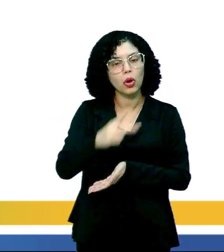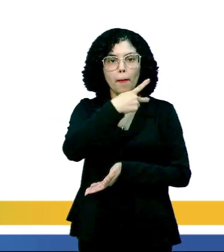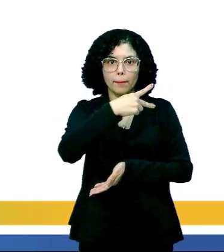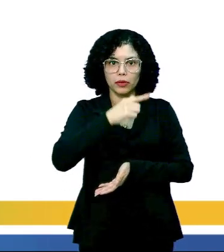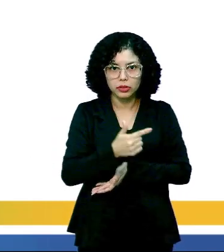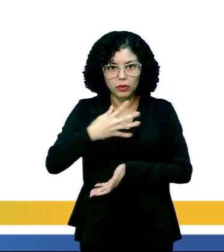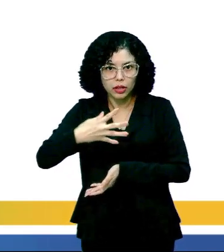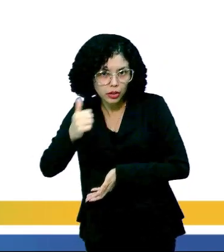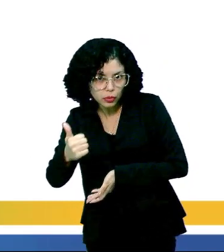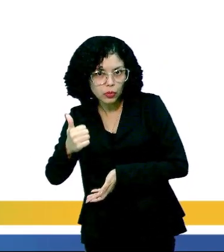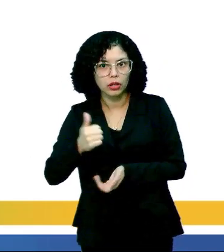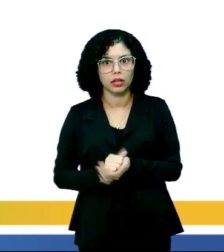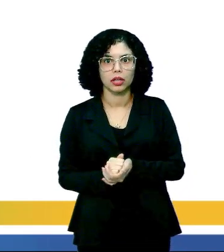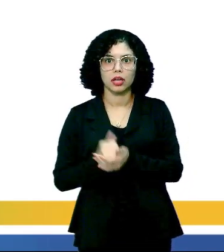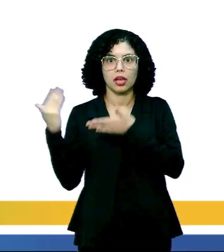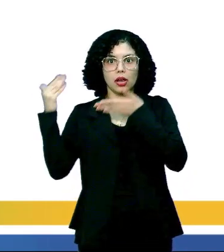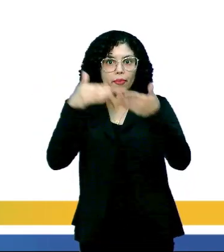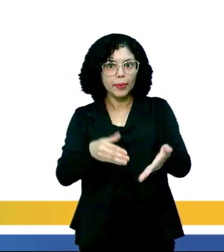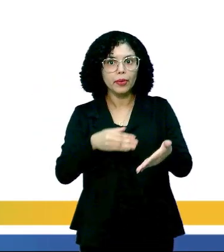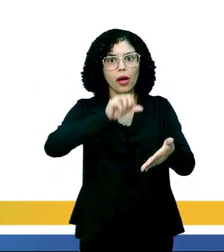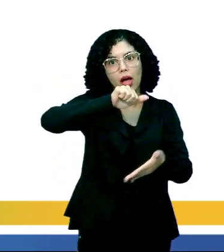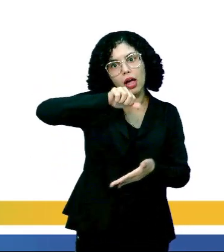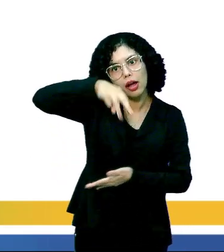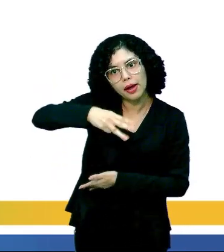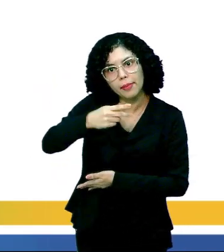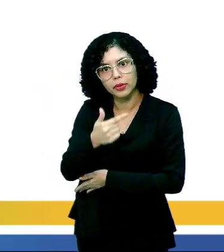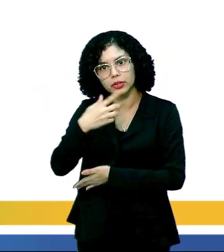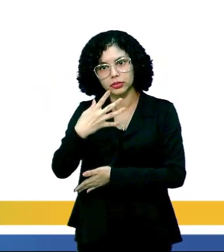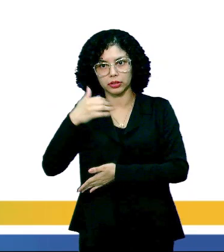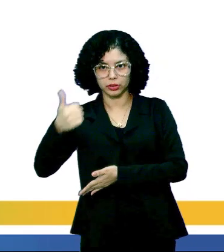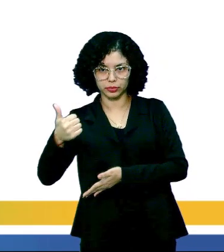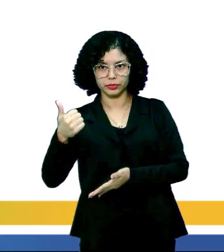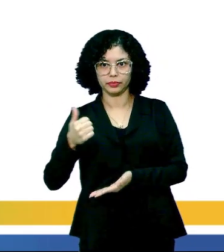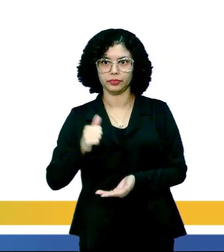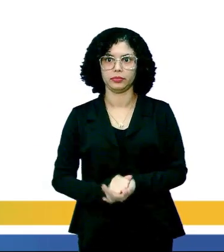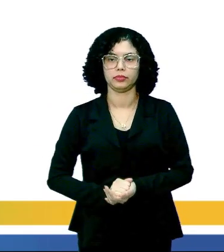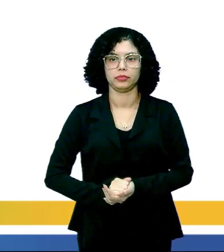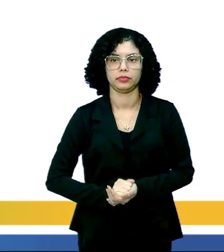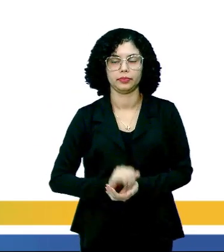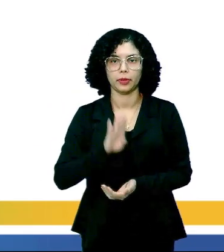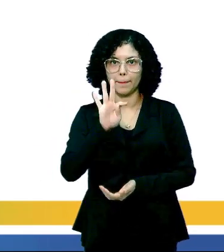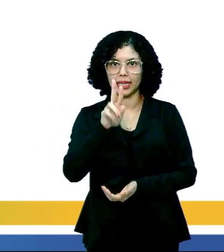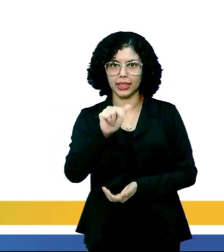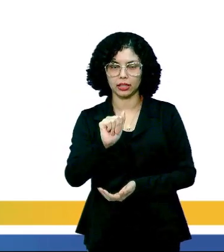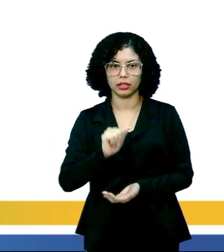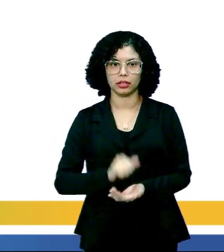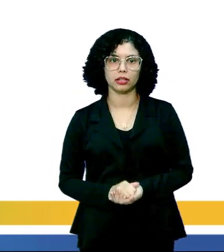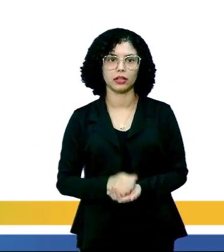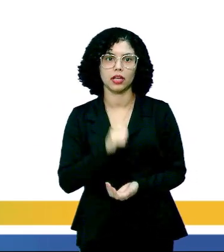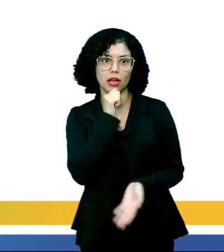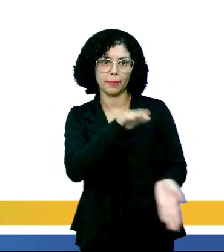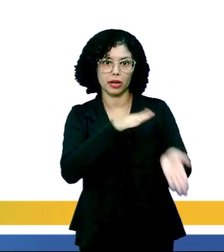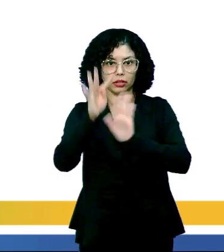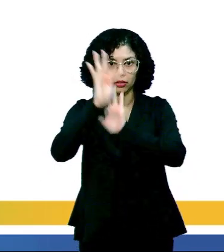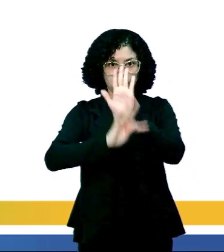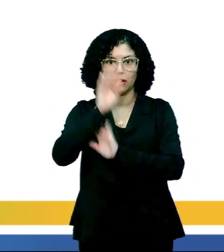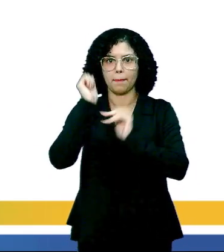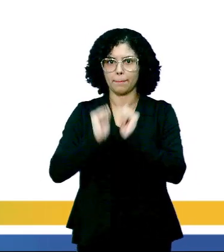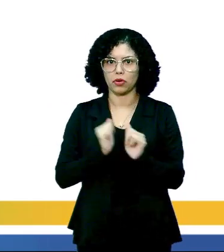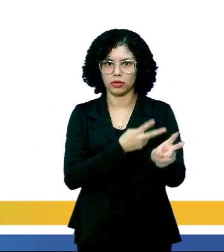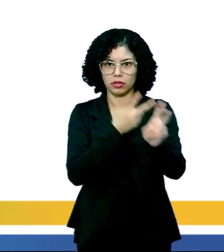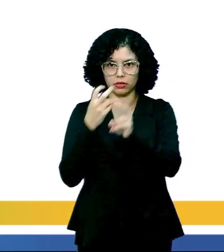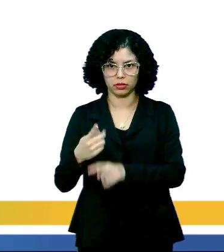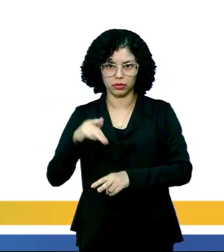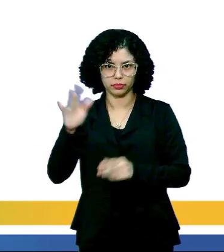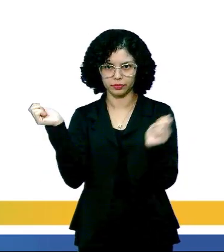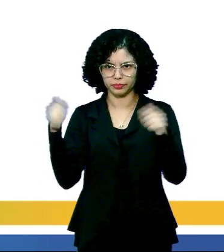o plutônio 241, que se deteriorou em ameriço por decaimento beta. A partir do texto, pode-se deduzir